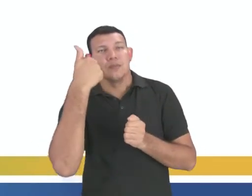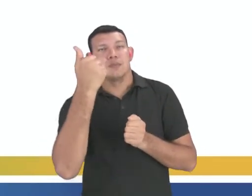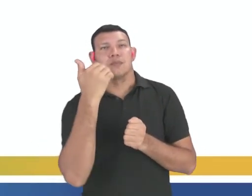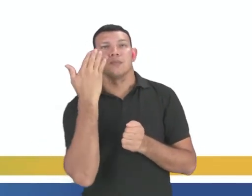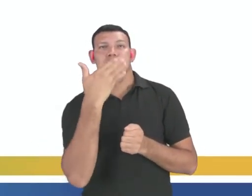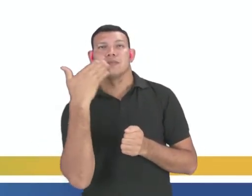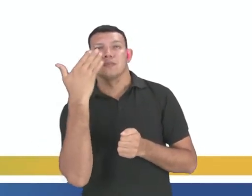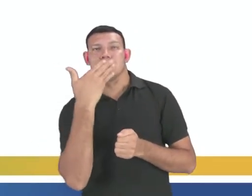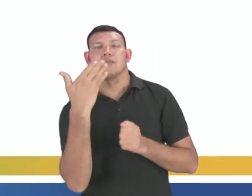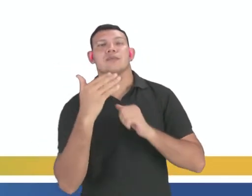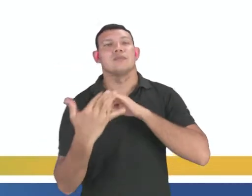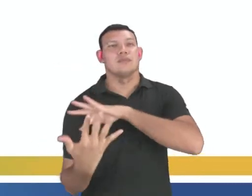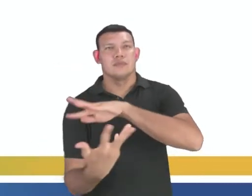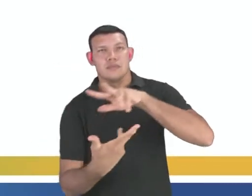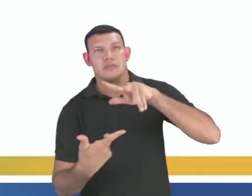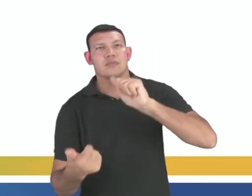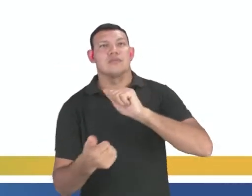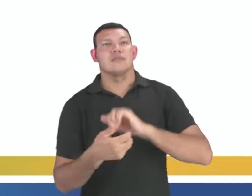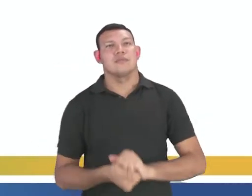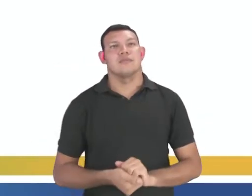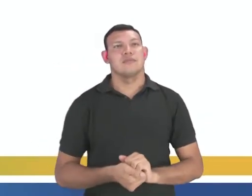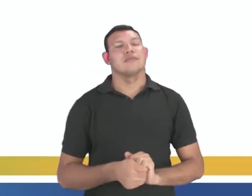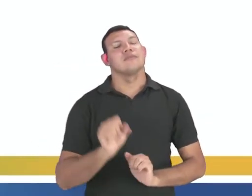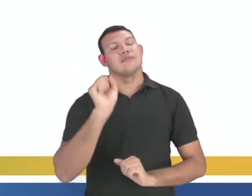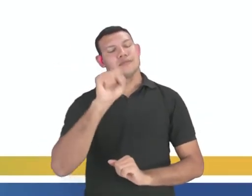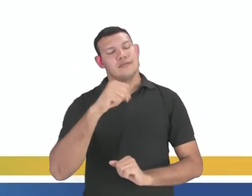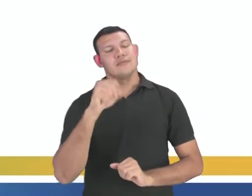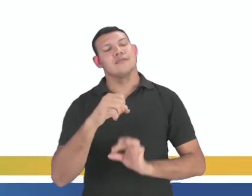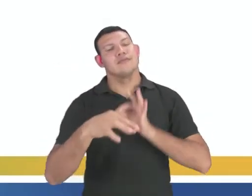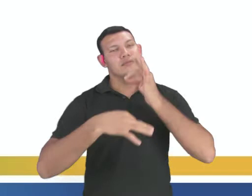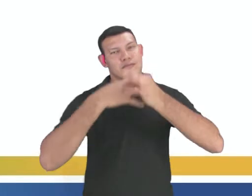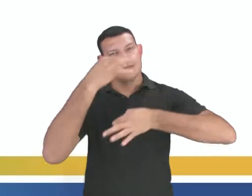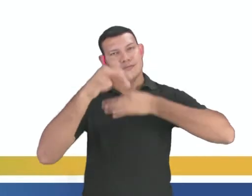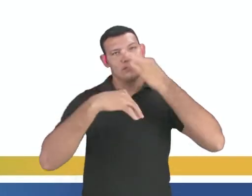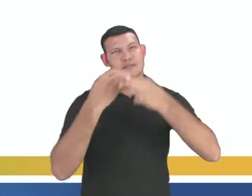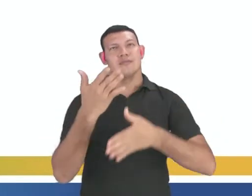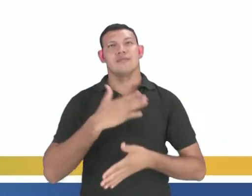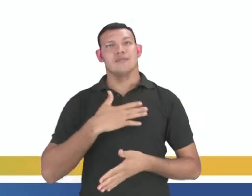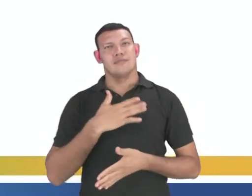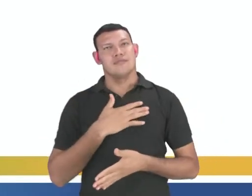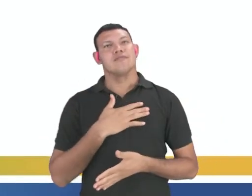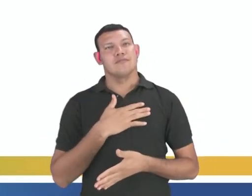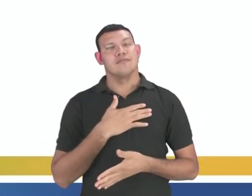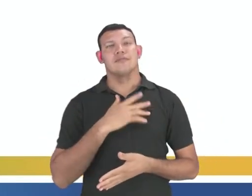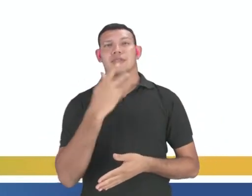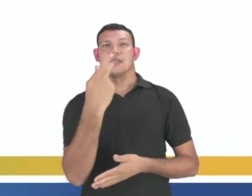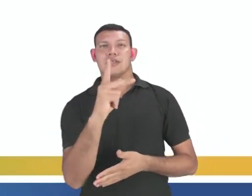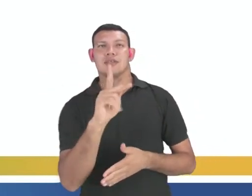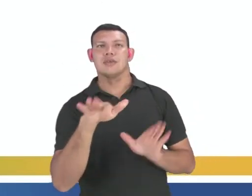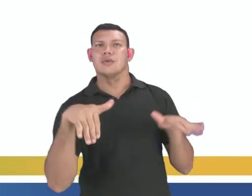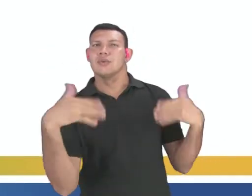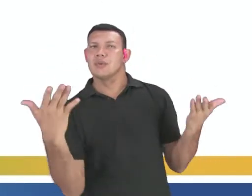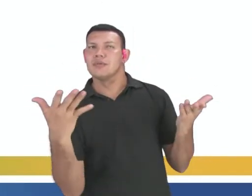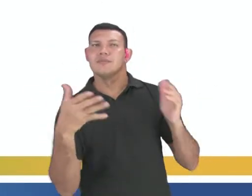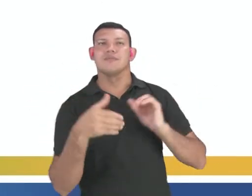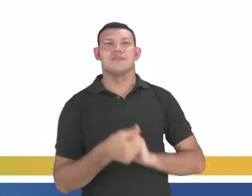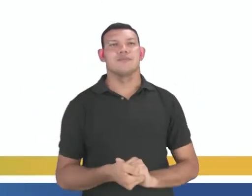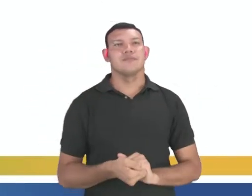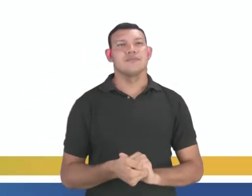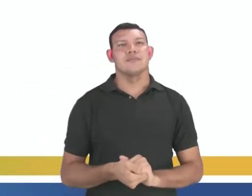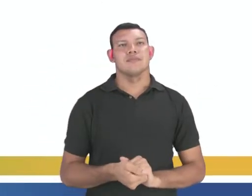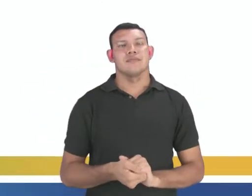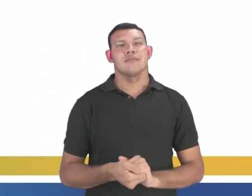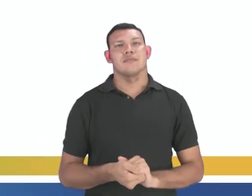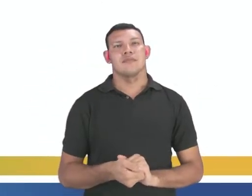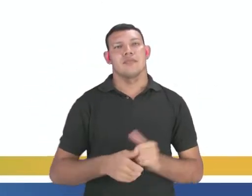Sim, essa é a minha opinião. E qual é a sua? Brigadeiro também? Então aí eu já tenho uma outra ideia, que é a opinião.